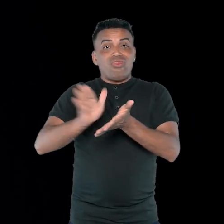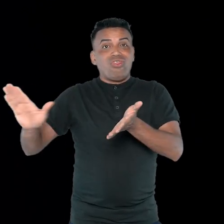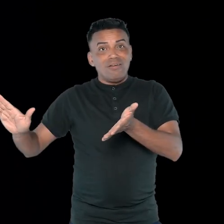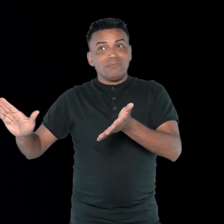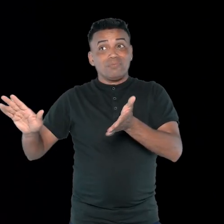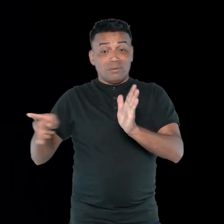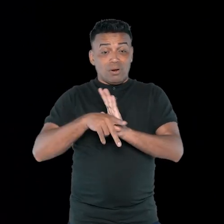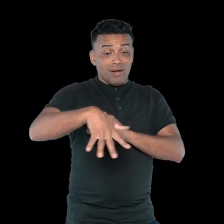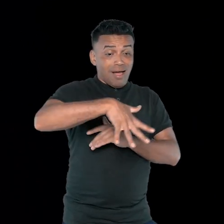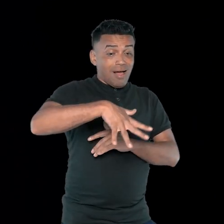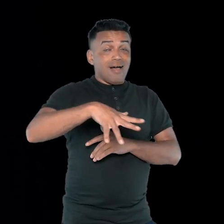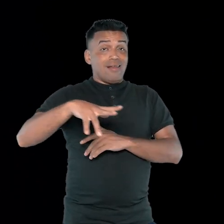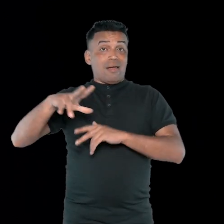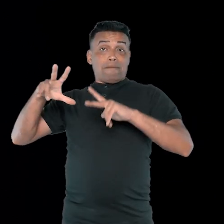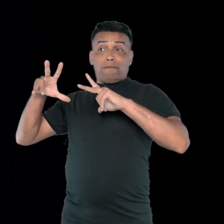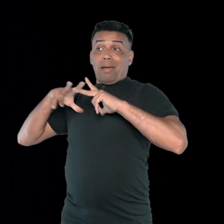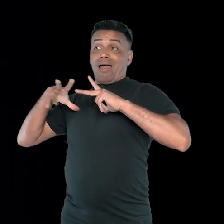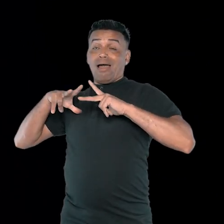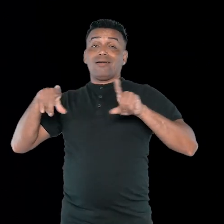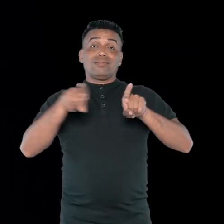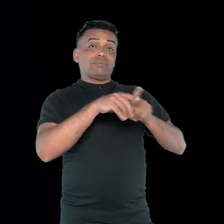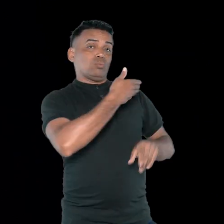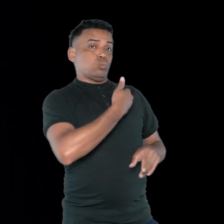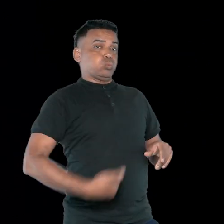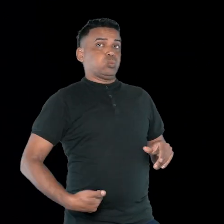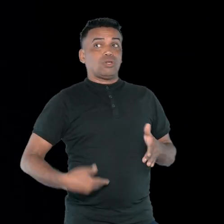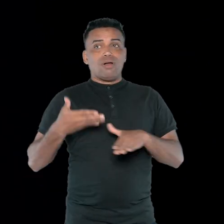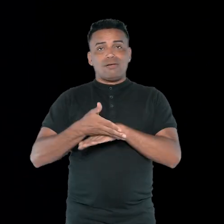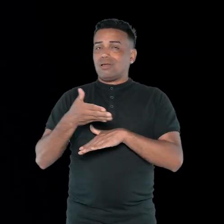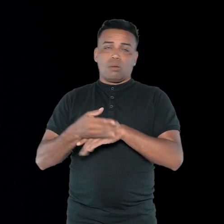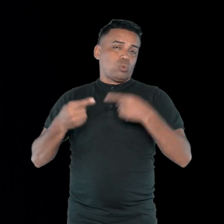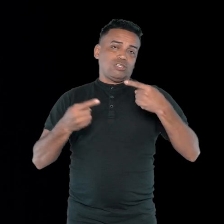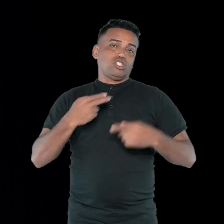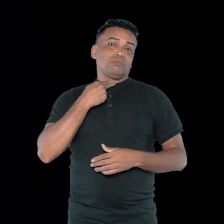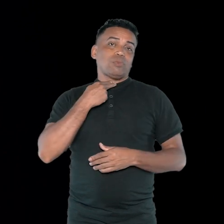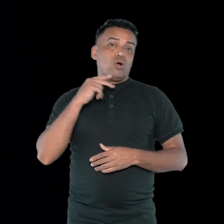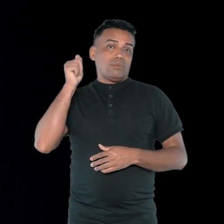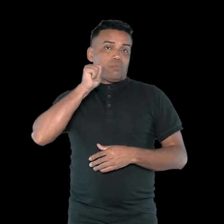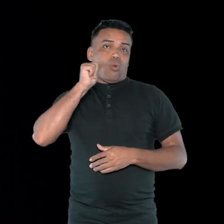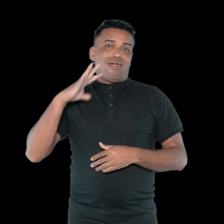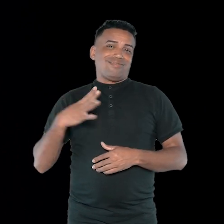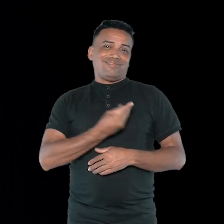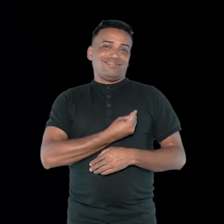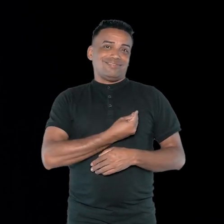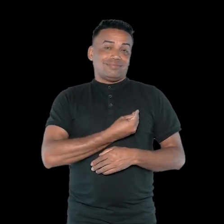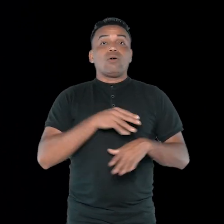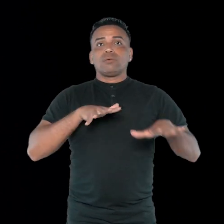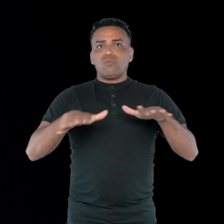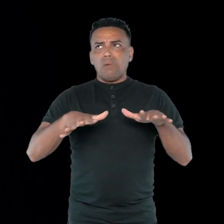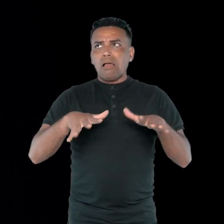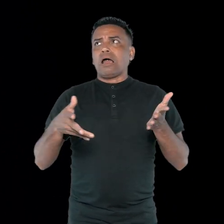no campo do privado quanto do público, mas elas também não poderiam acessar essas políticas. Então, é preciso ver um pouco assim, essas movimentações